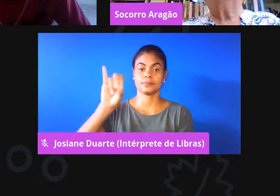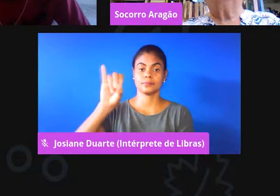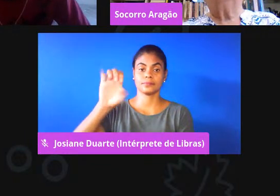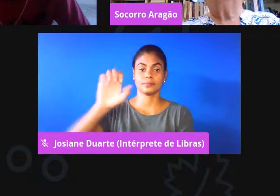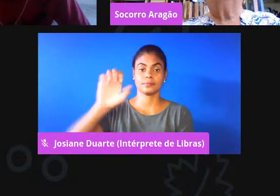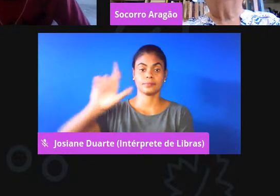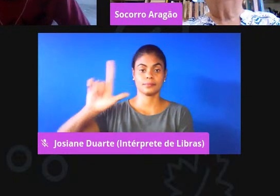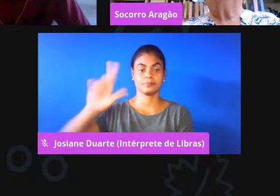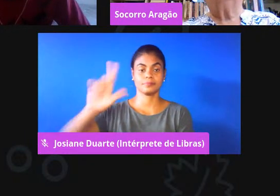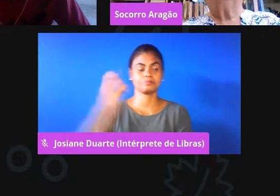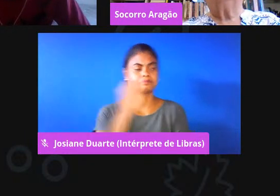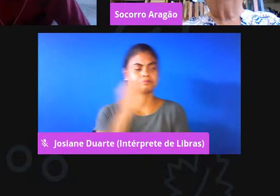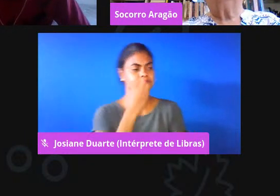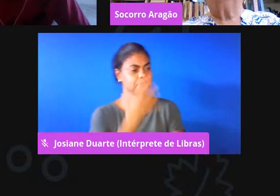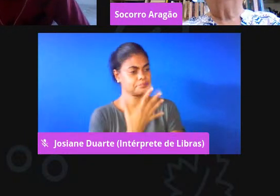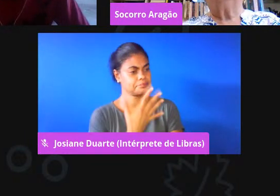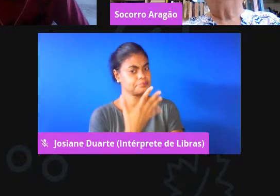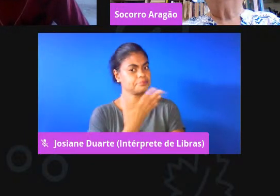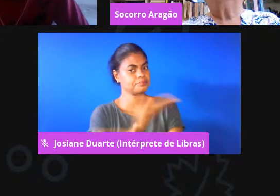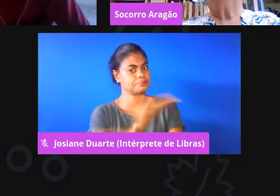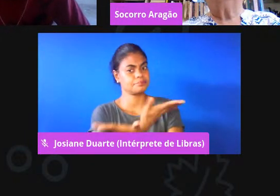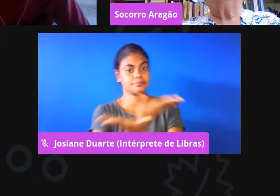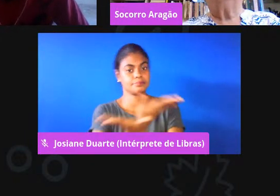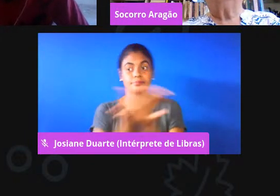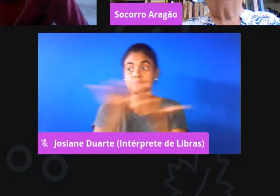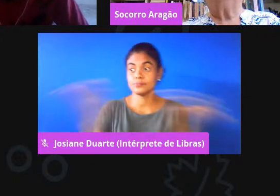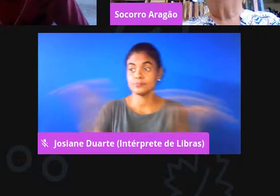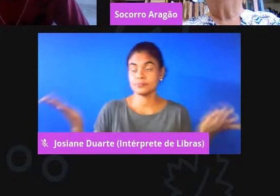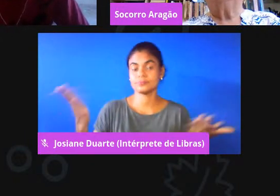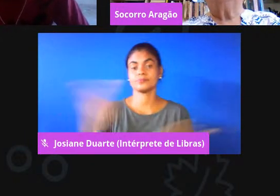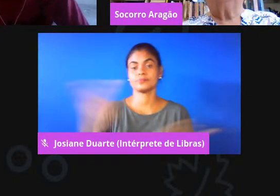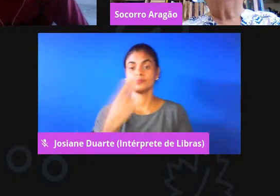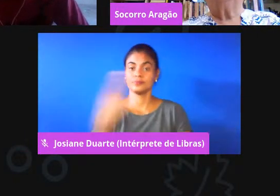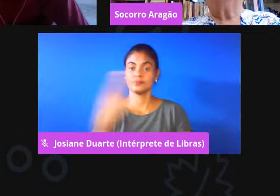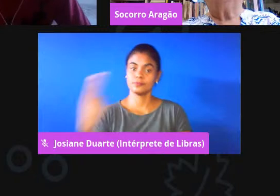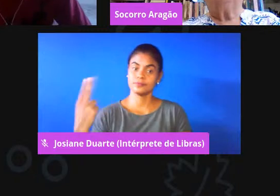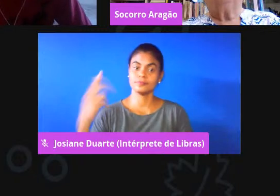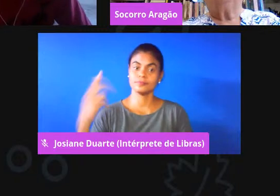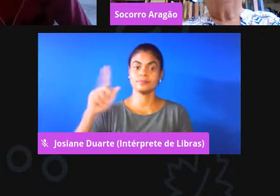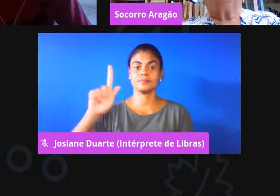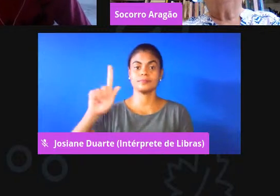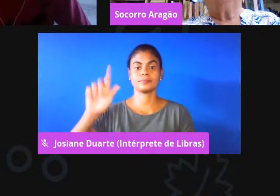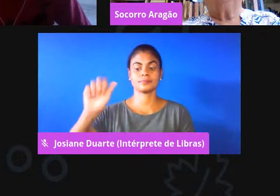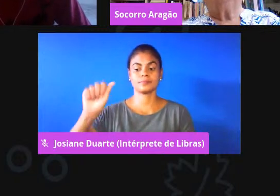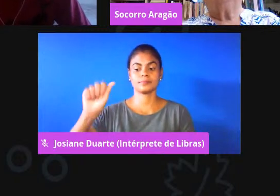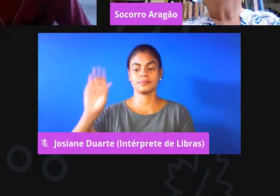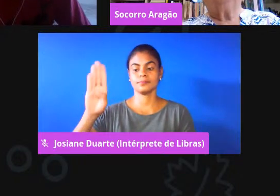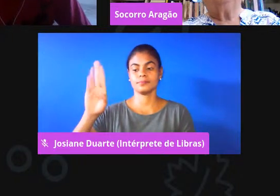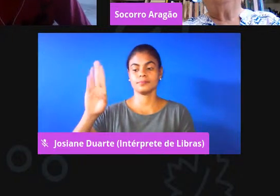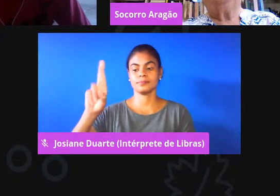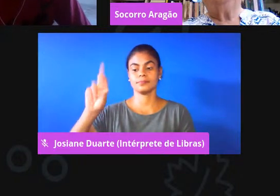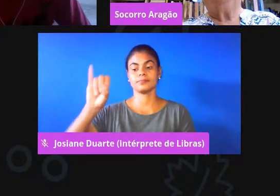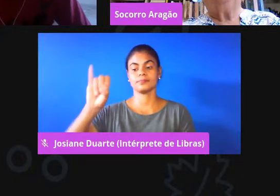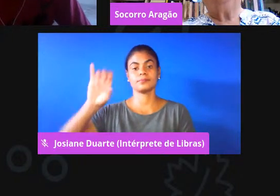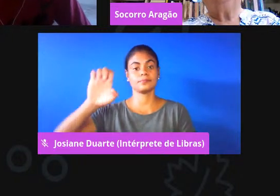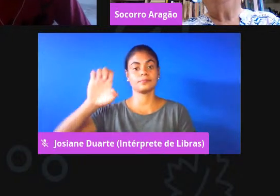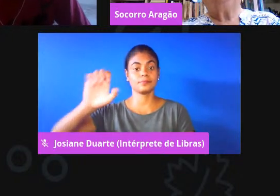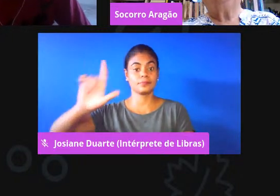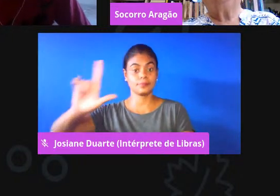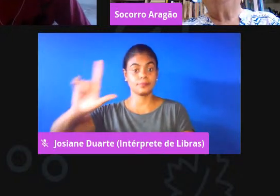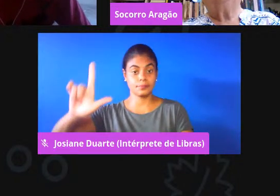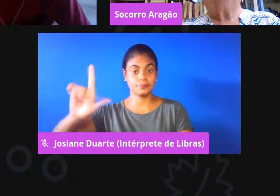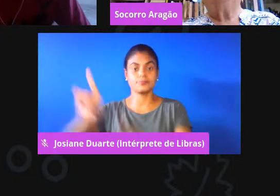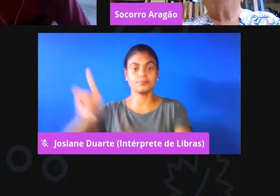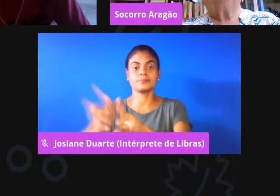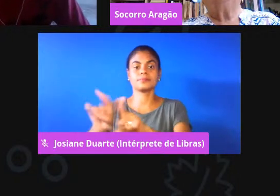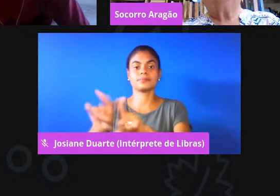Muito boa tarde a todos e todas. Eu sou Gabriel, também sou aluno do programa de pós-graduação em letras de